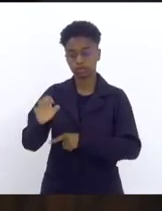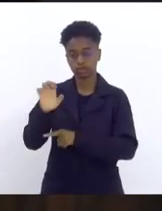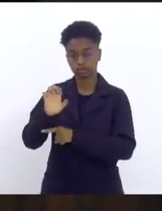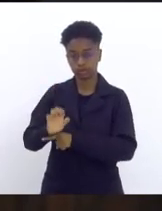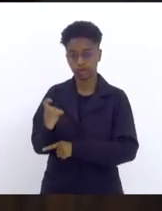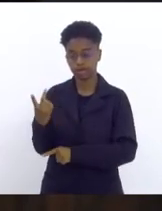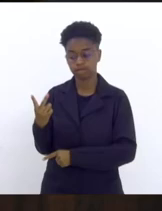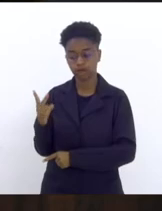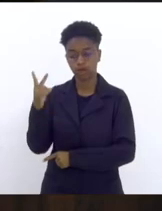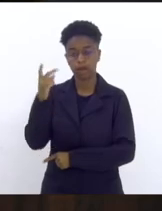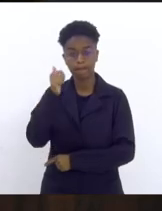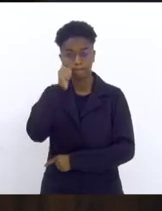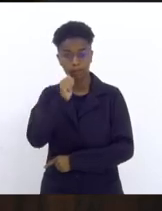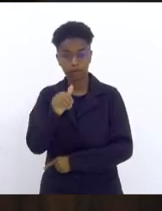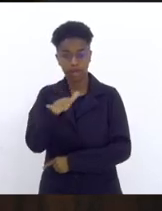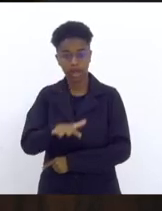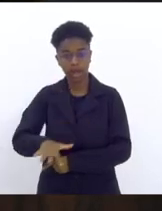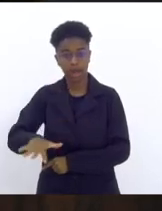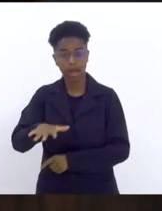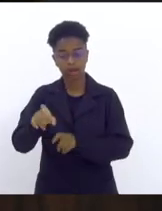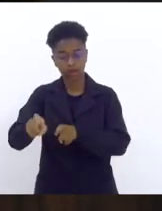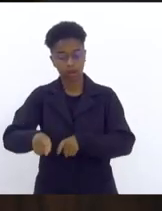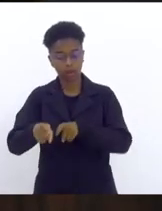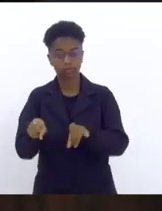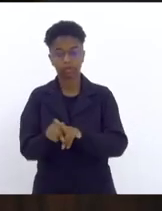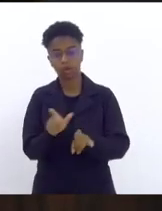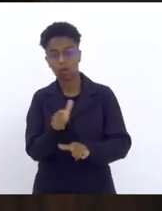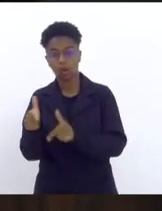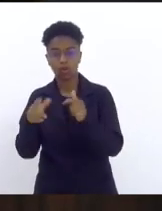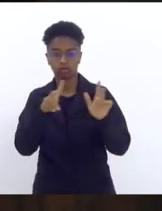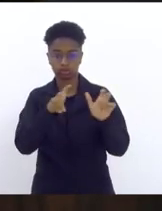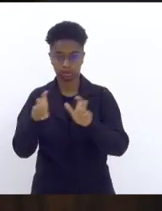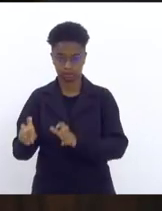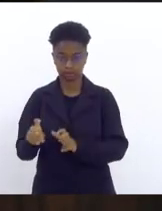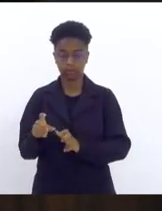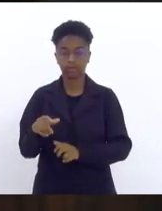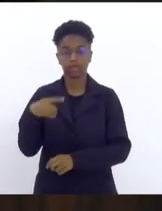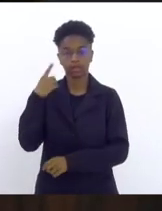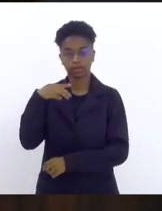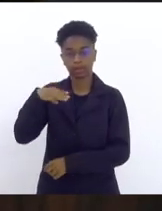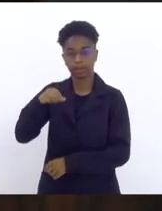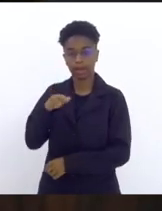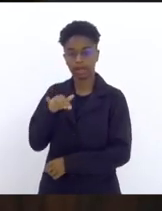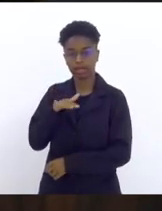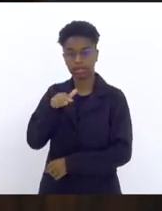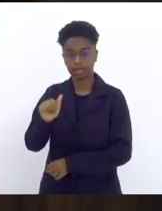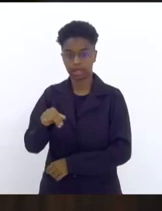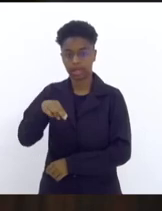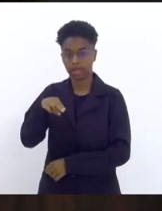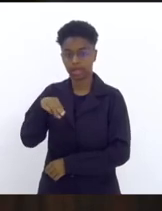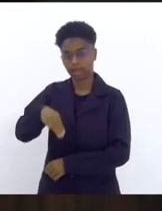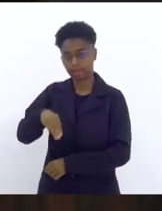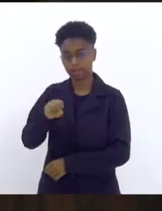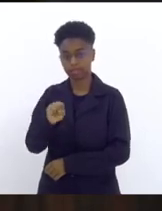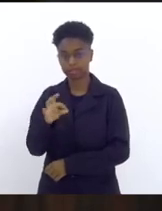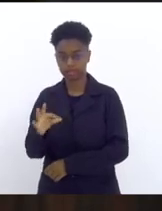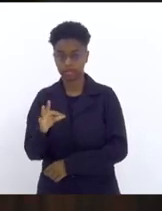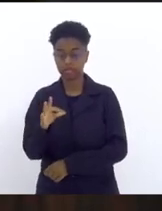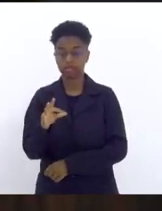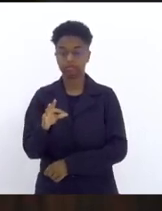de valorização da mulher no campo e da outras providências deputada Marina do MST senhores e senhoras